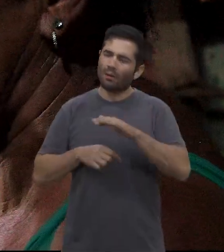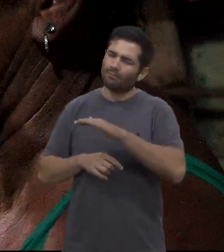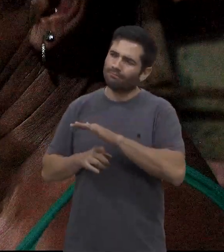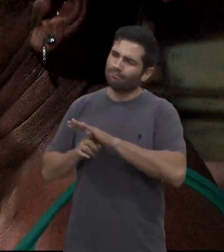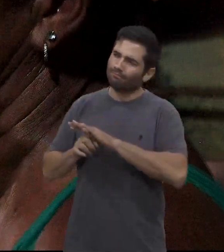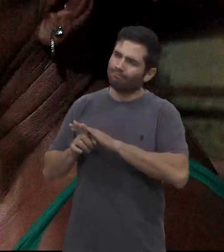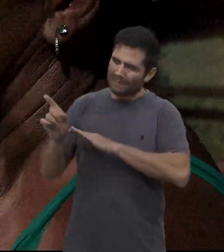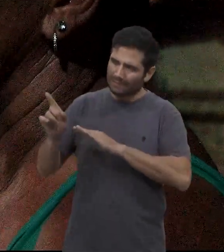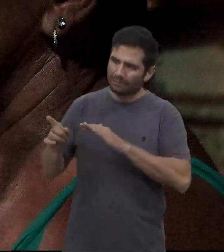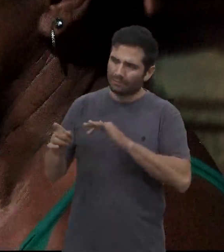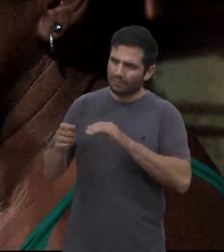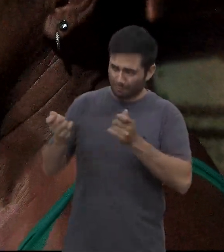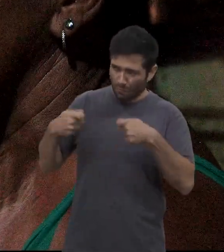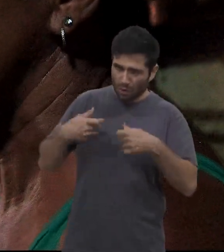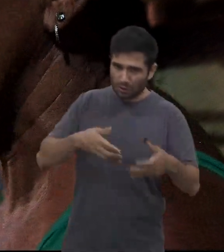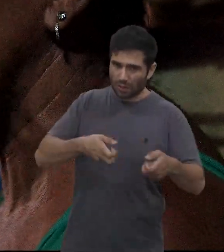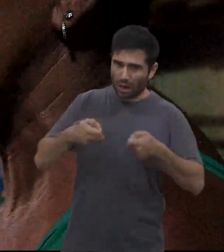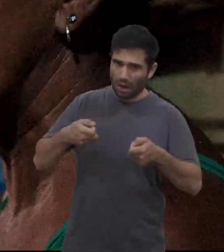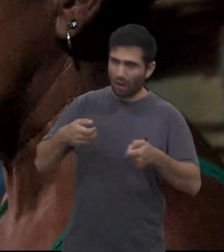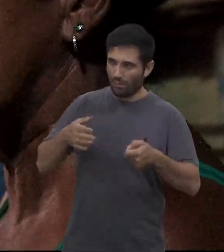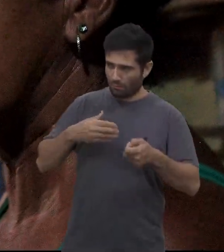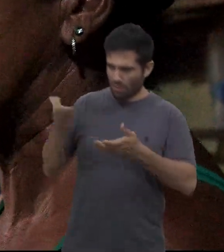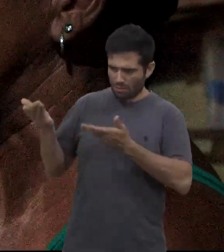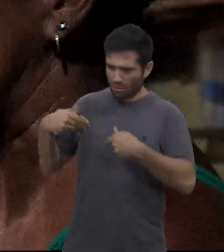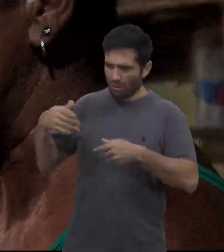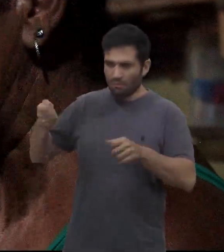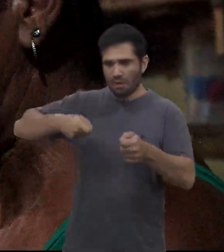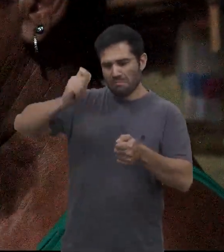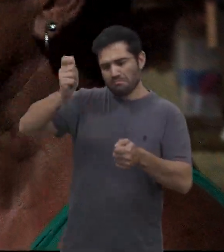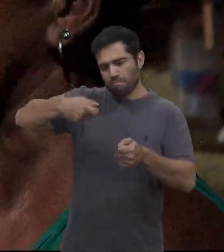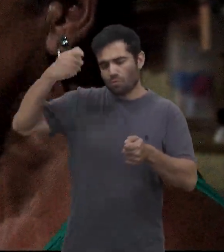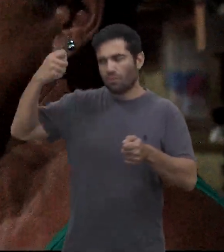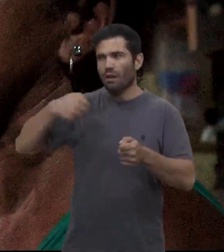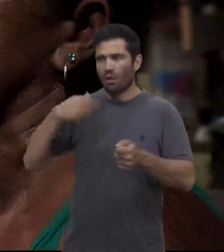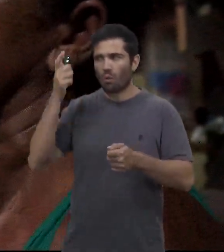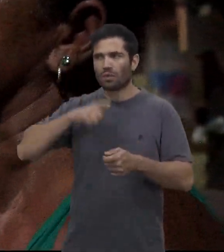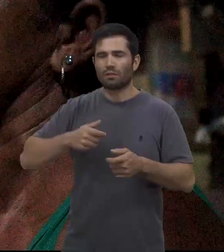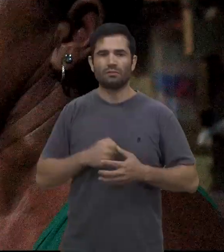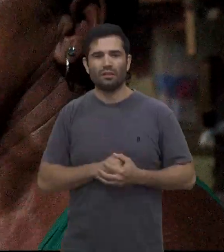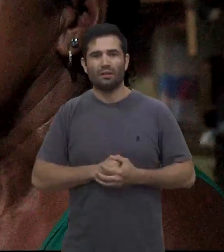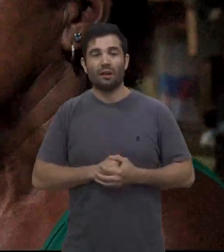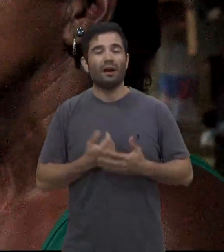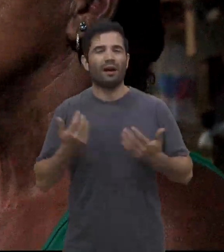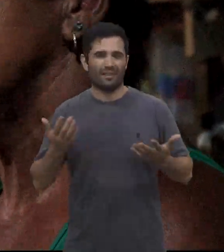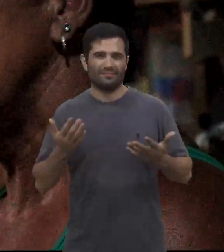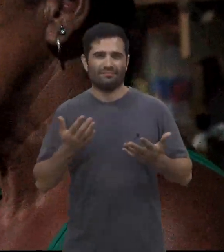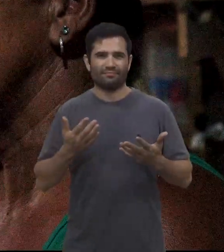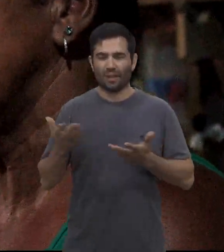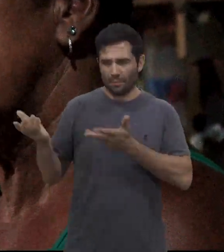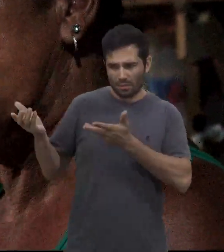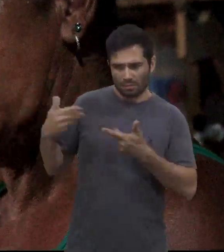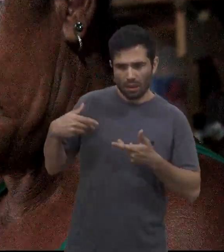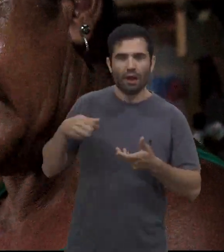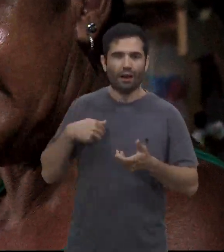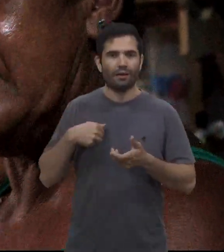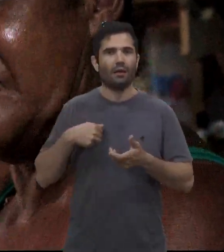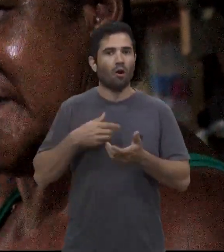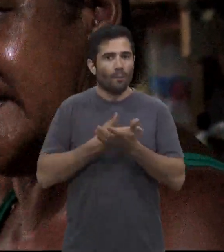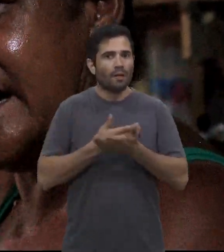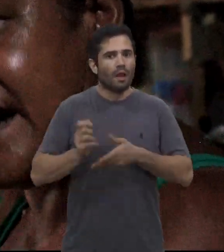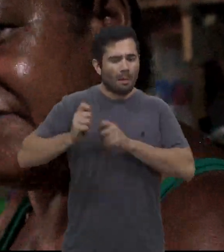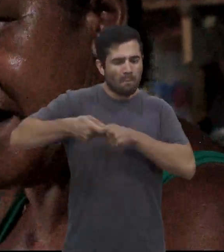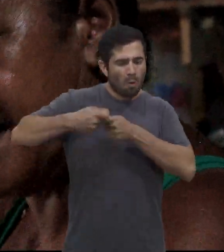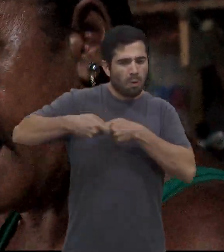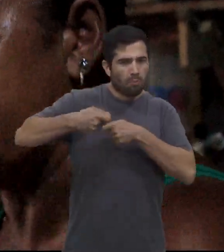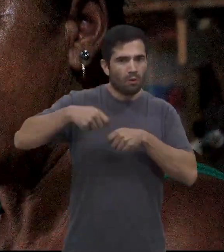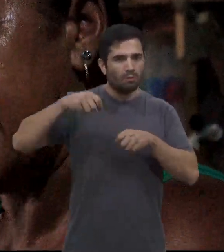mas deixa eu arrancar, pois me dê a sua enxada pra me arrancar, mãe, que eu tenho certeza que eu acerto. E diga aí que eu peguei,